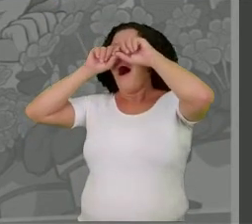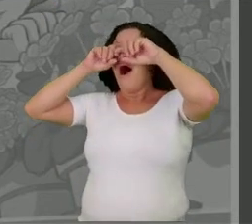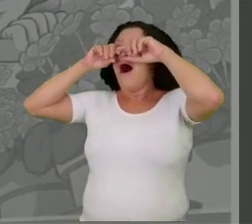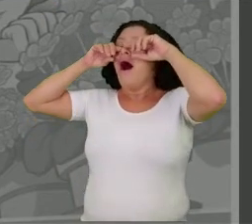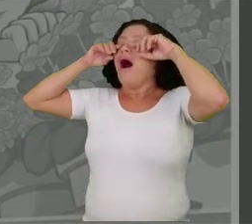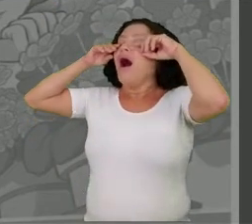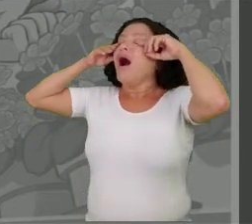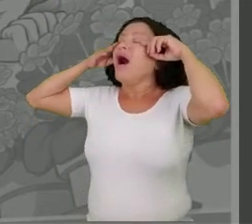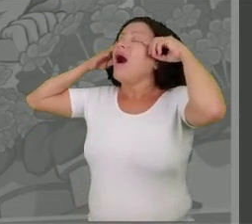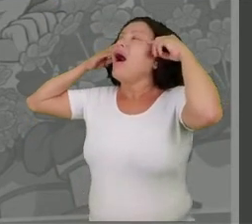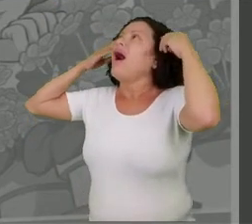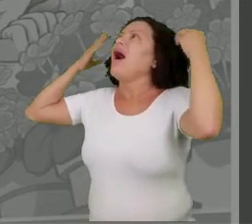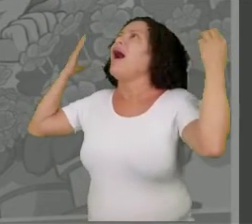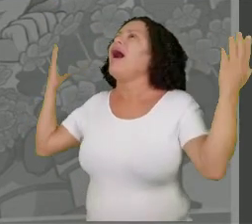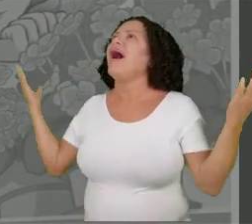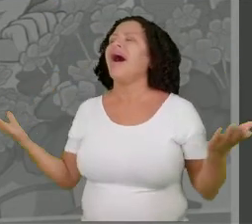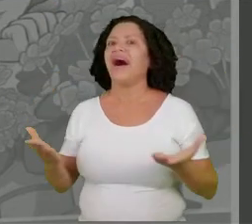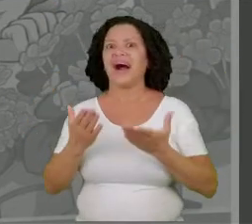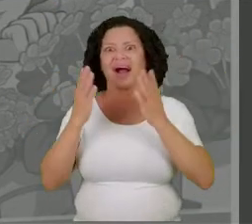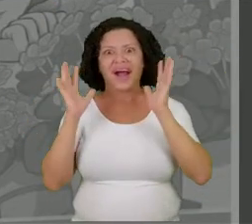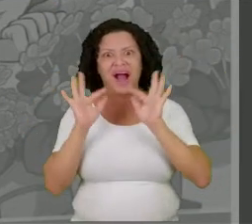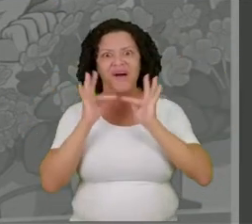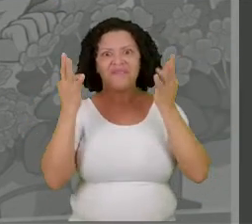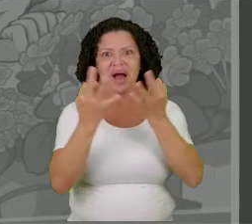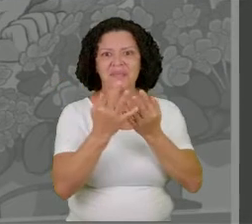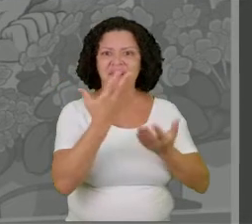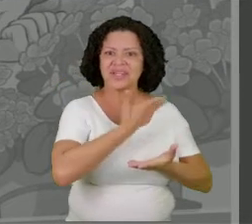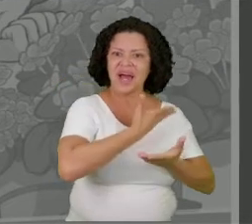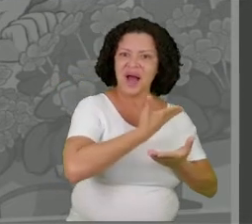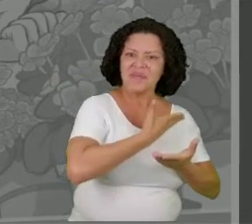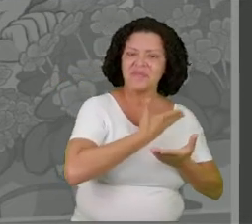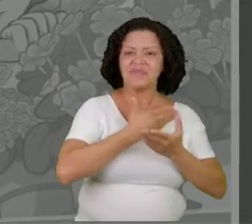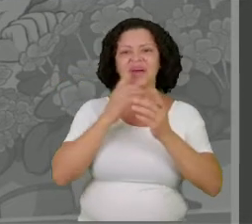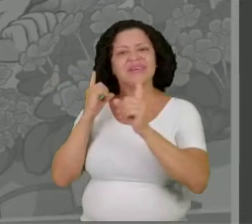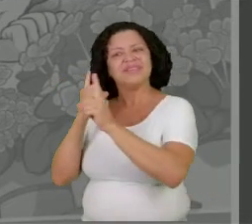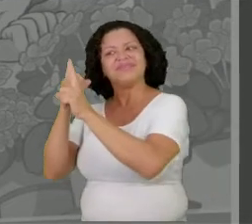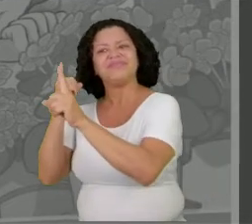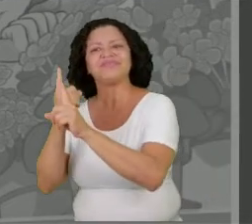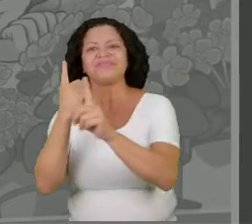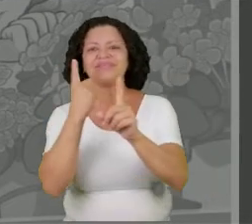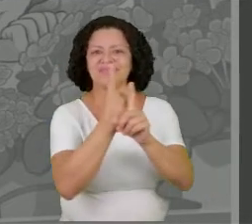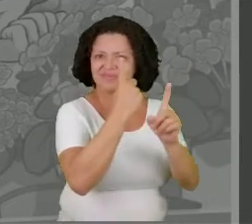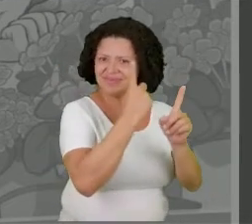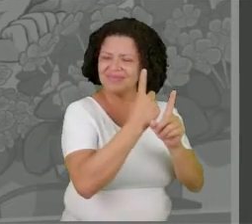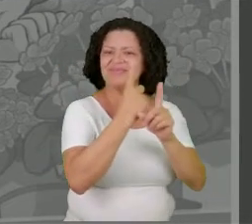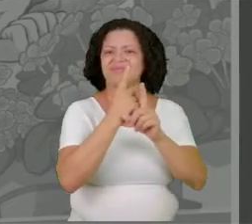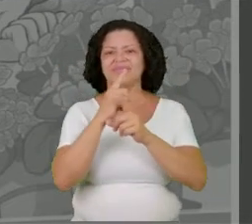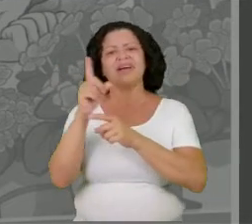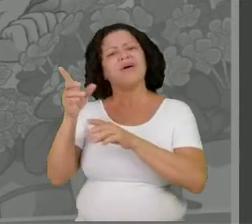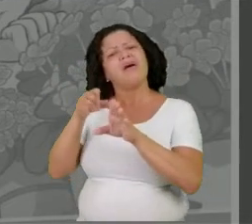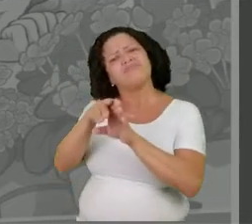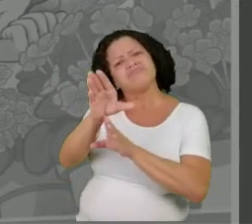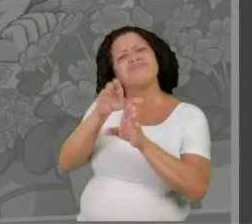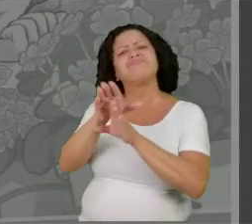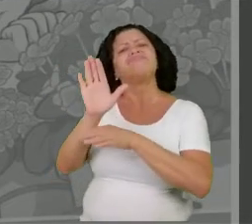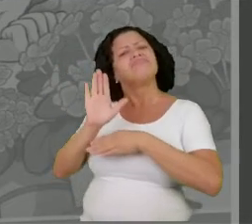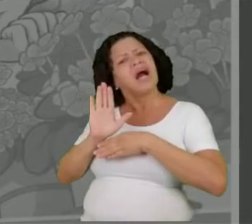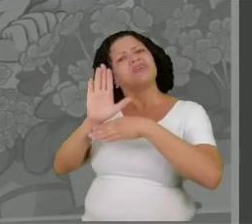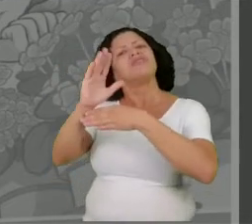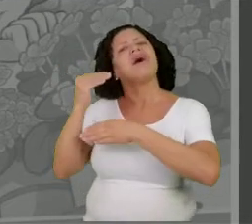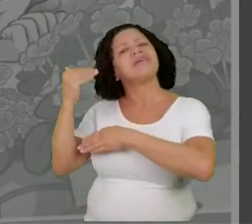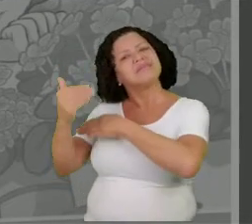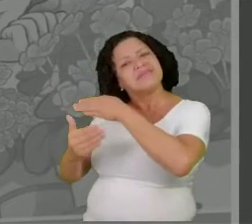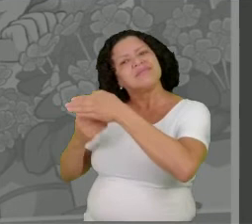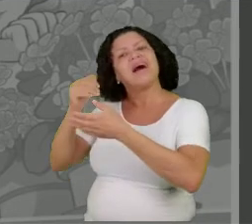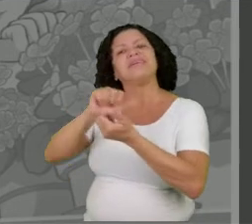acordar num ambiente acolhedor, amparado por familiares, por amigos espirituais, né? Que